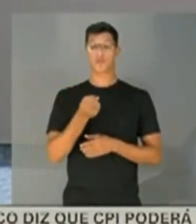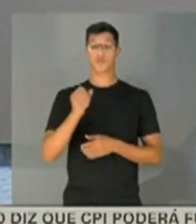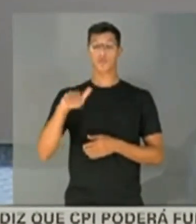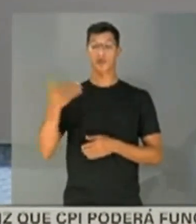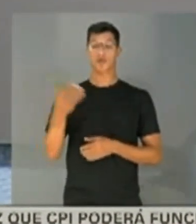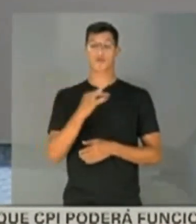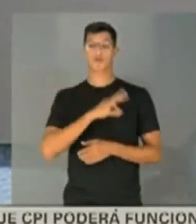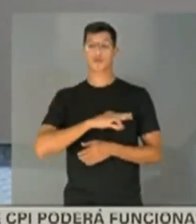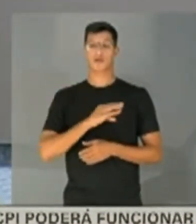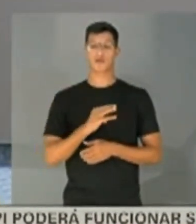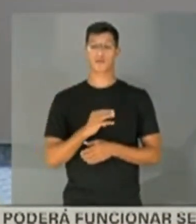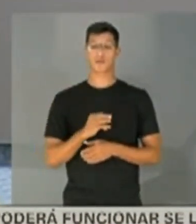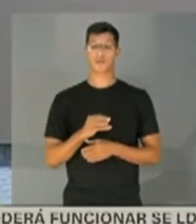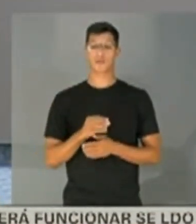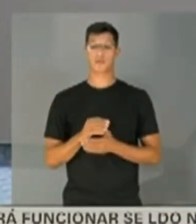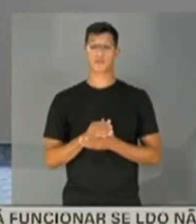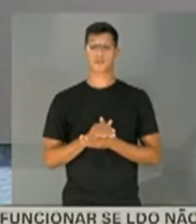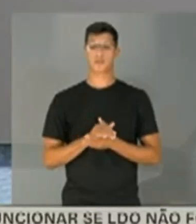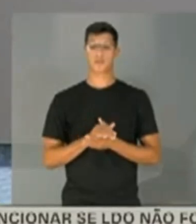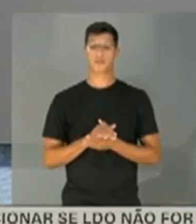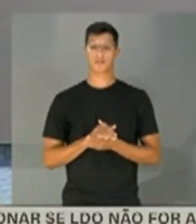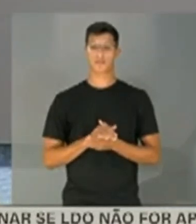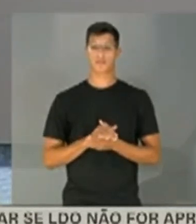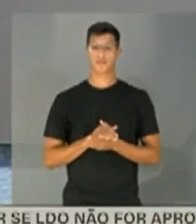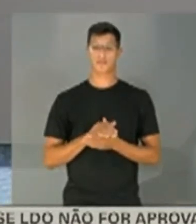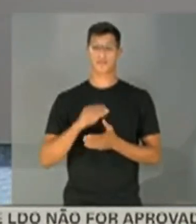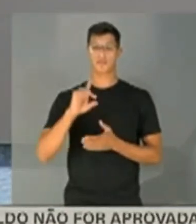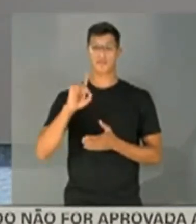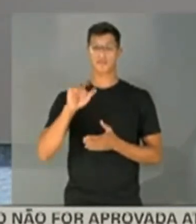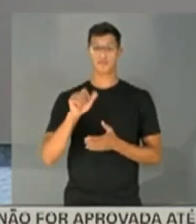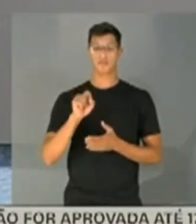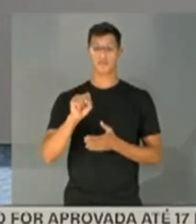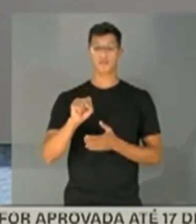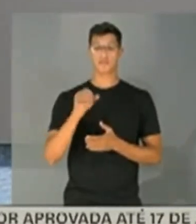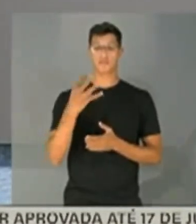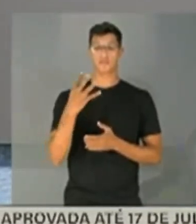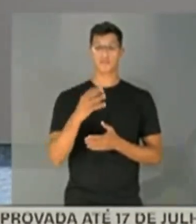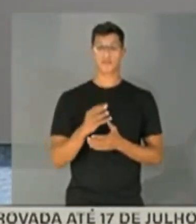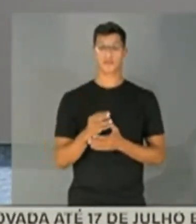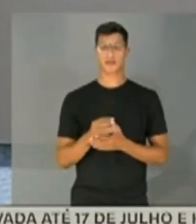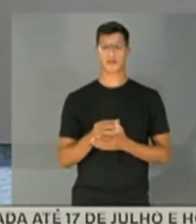salário? Um cargo de DAS 4,